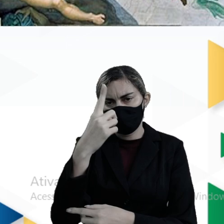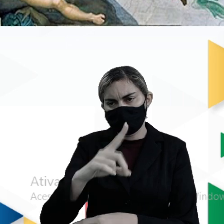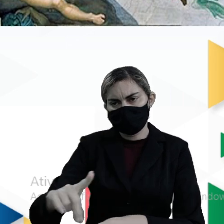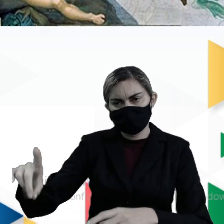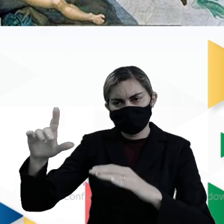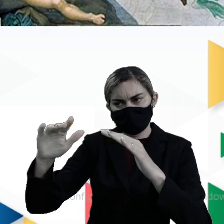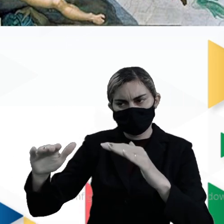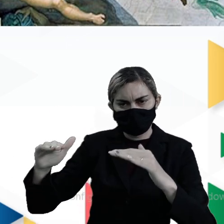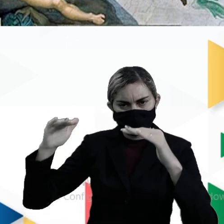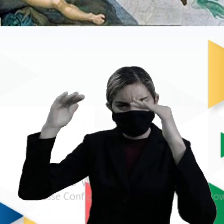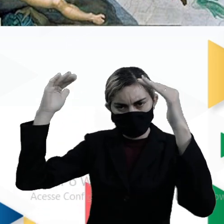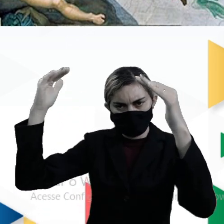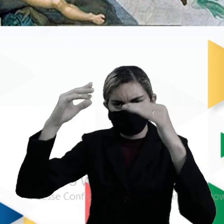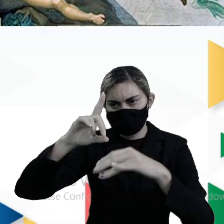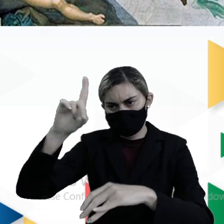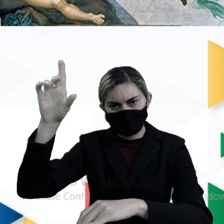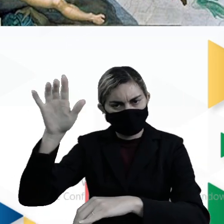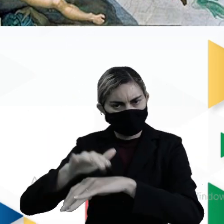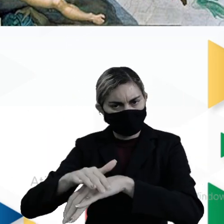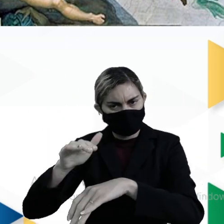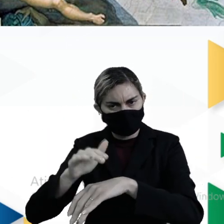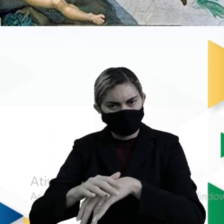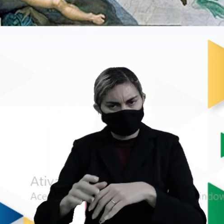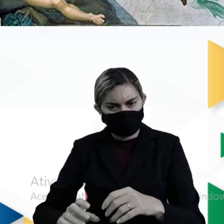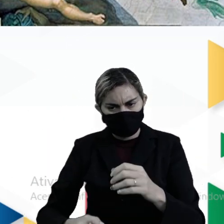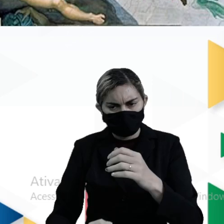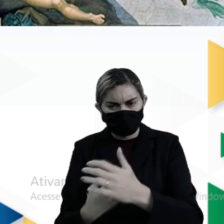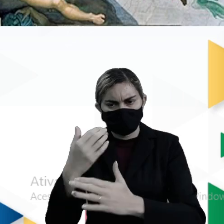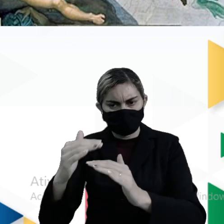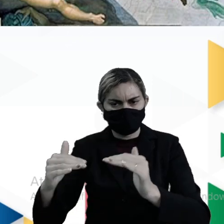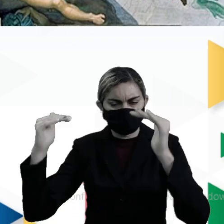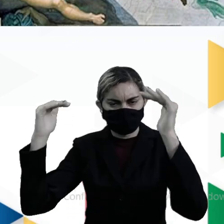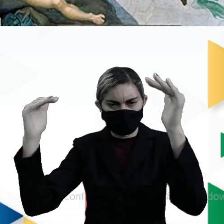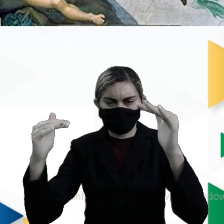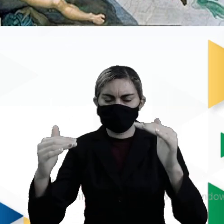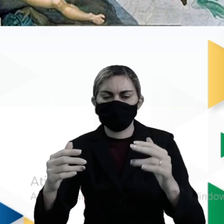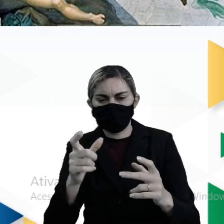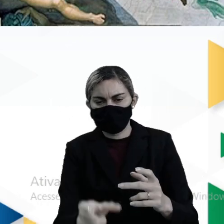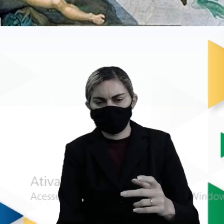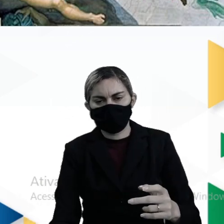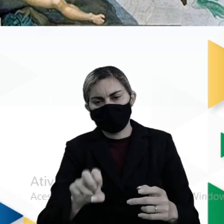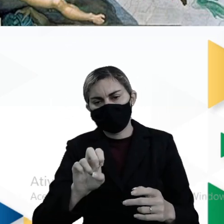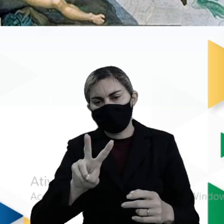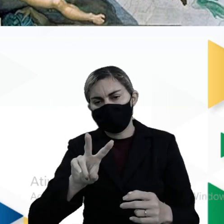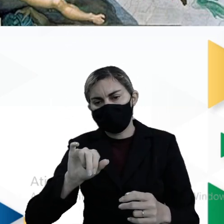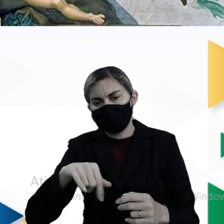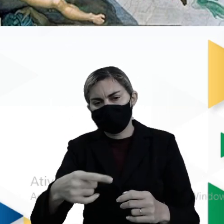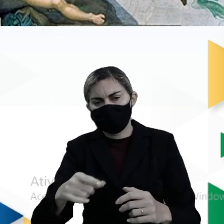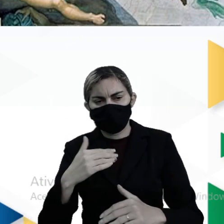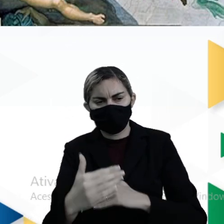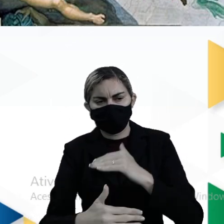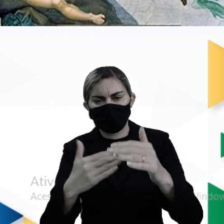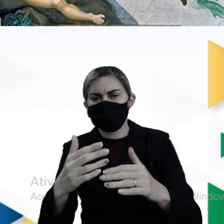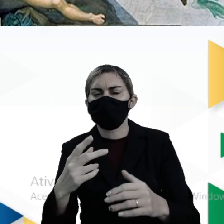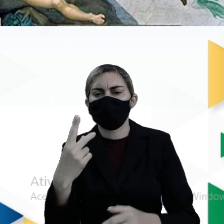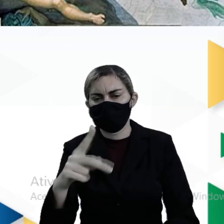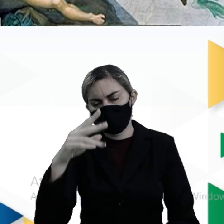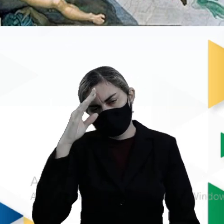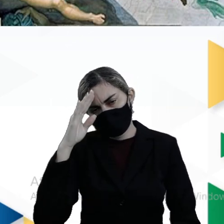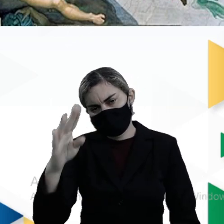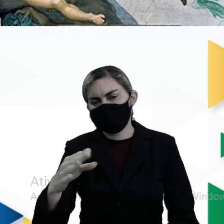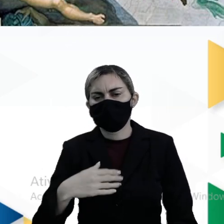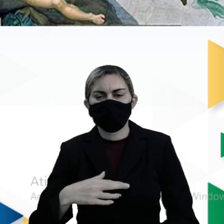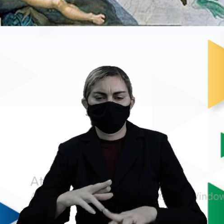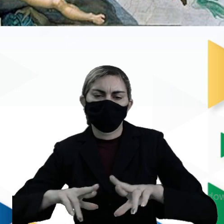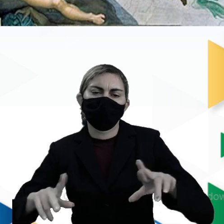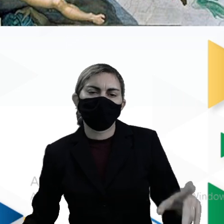é superior, por não estarem sujeitos ali à evolução ou modificações. Essa é a principal